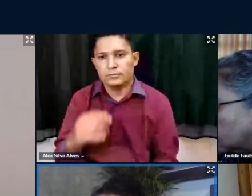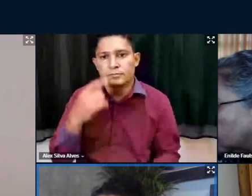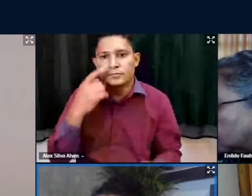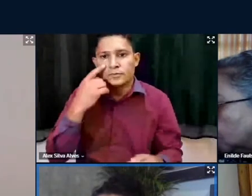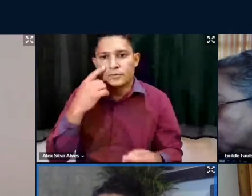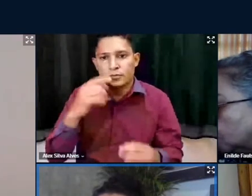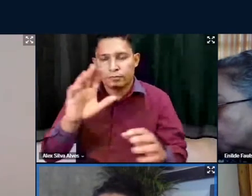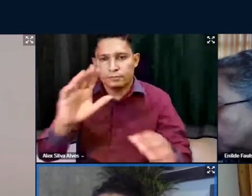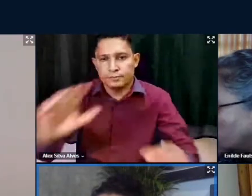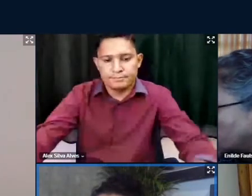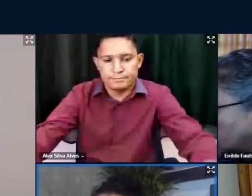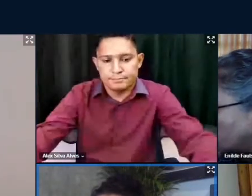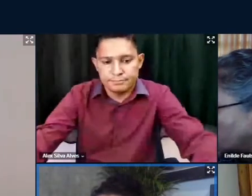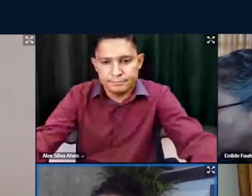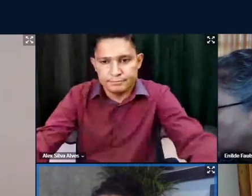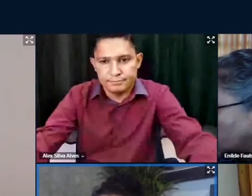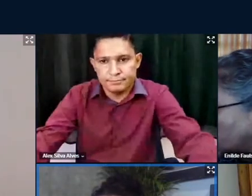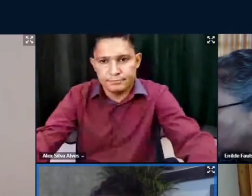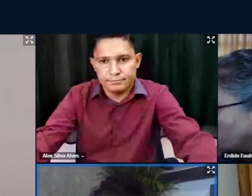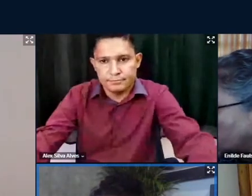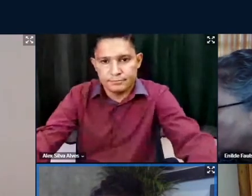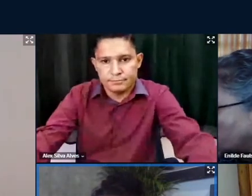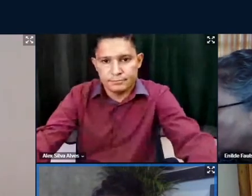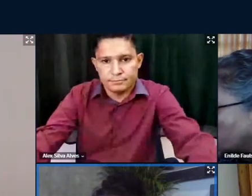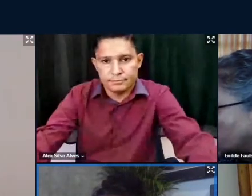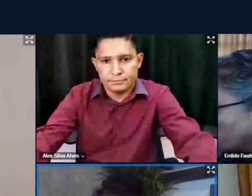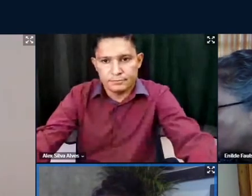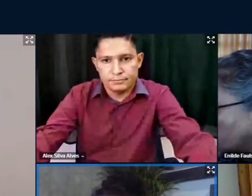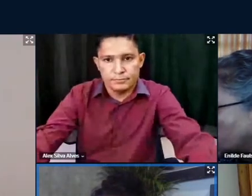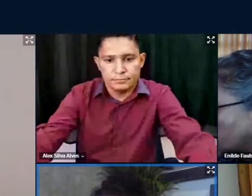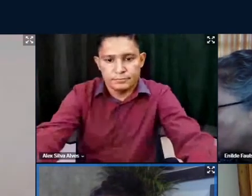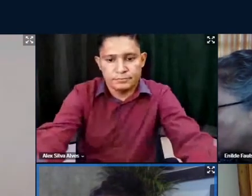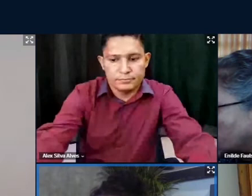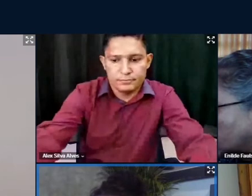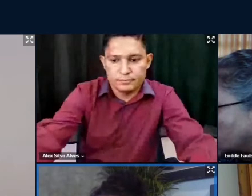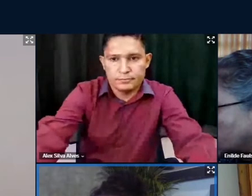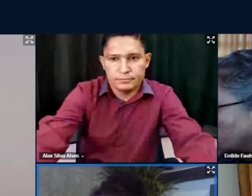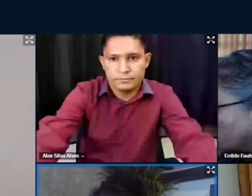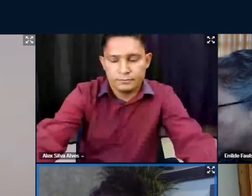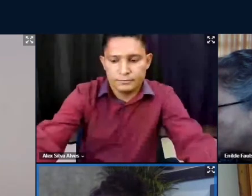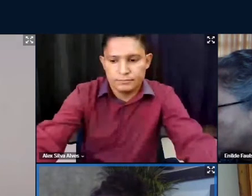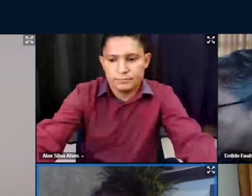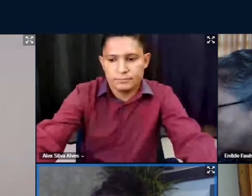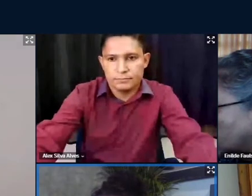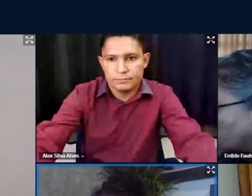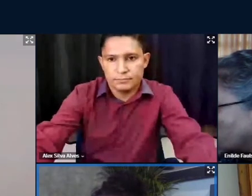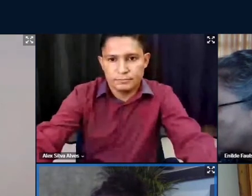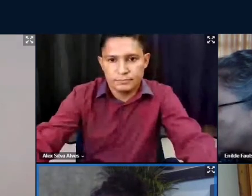questões ideológicas e como elas influenciaram a sua pesquisa. Eu